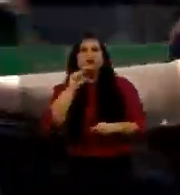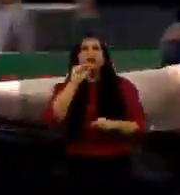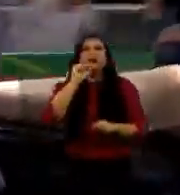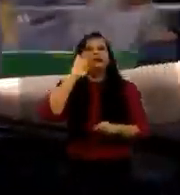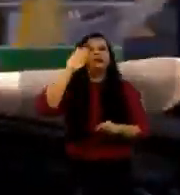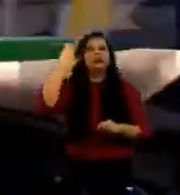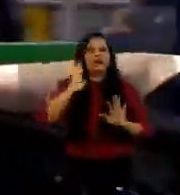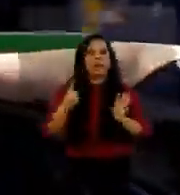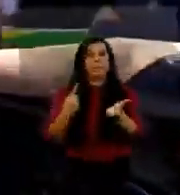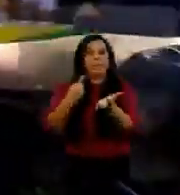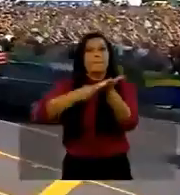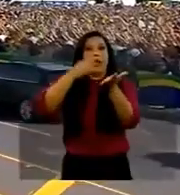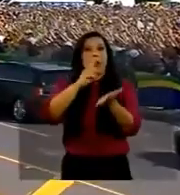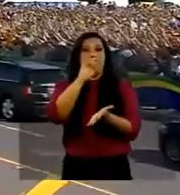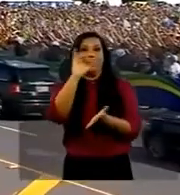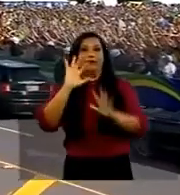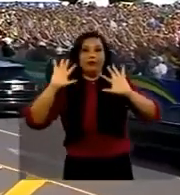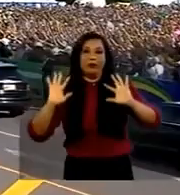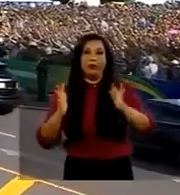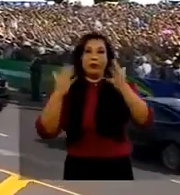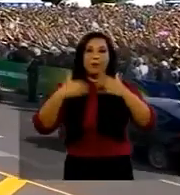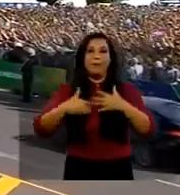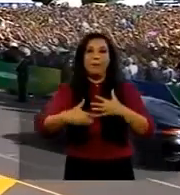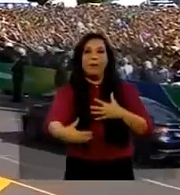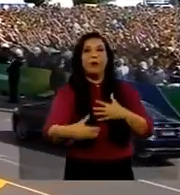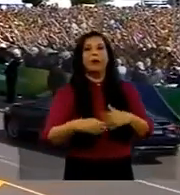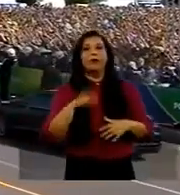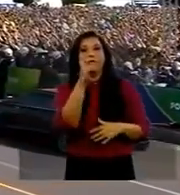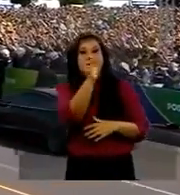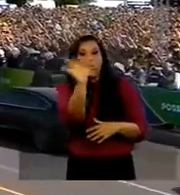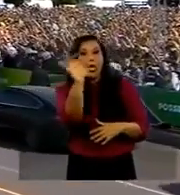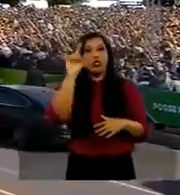têm a data dessa cerimônia que vai marcar aí os 100